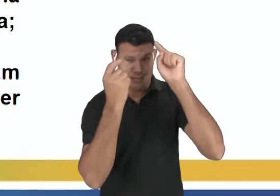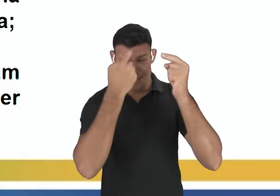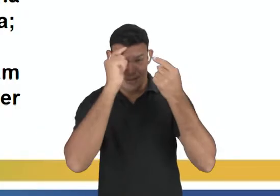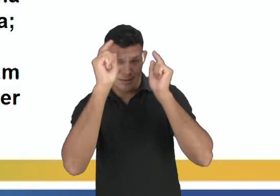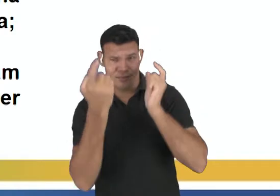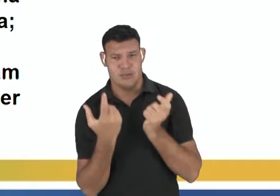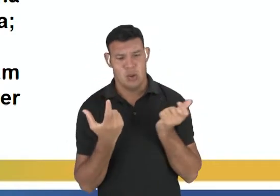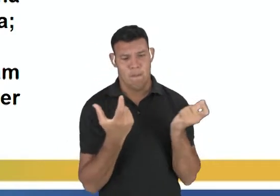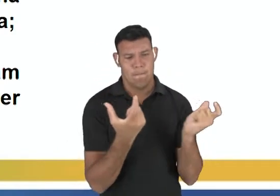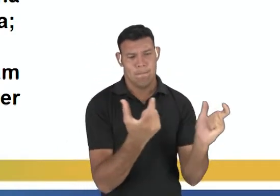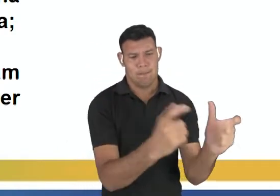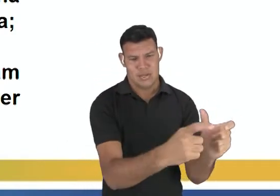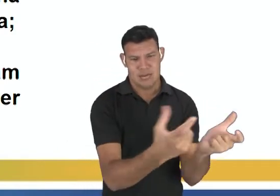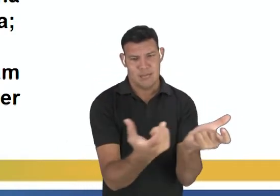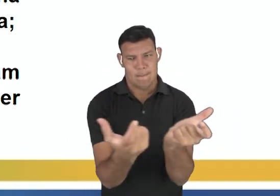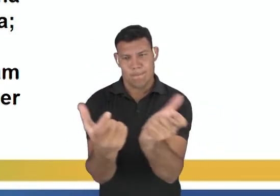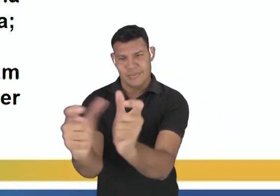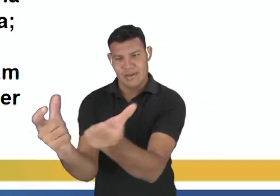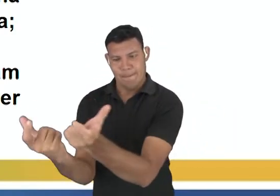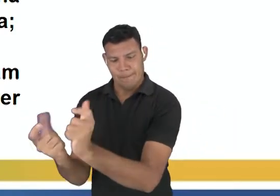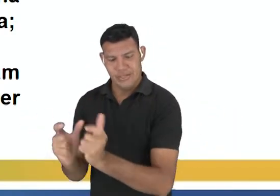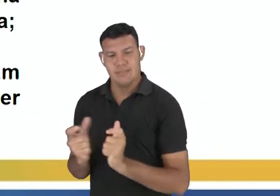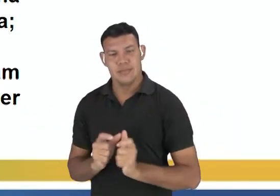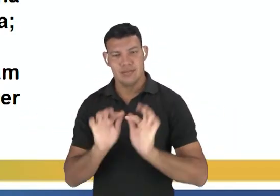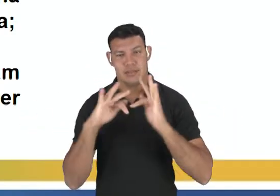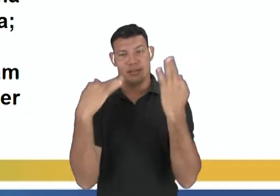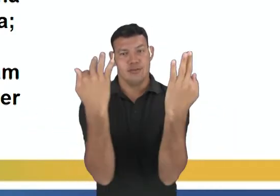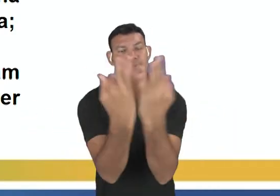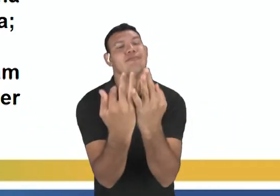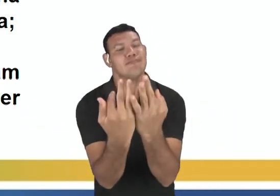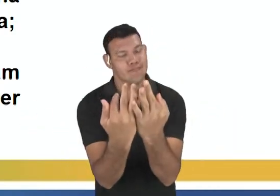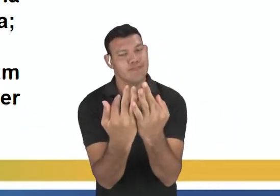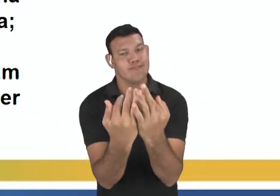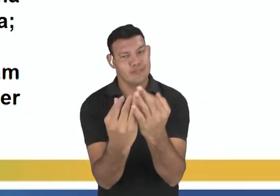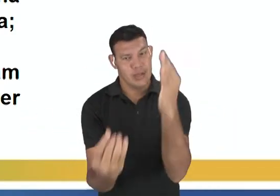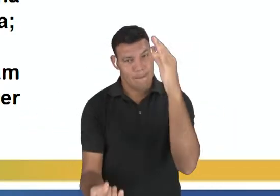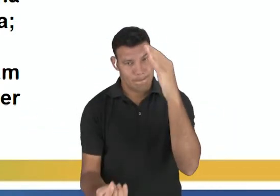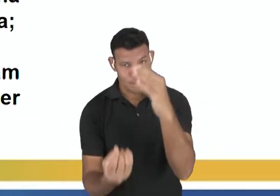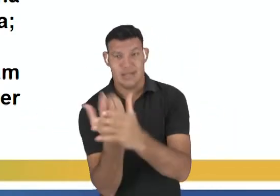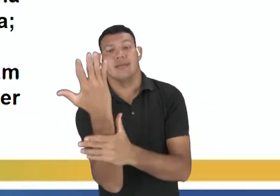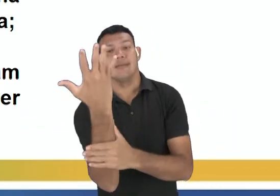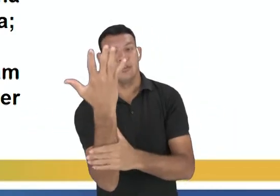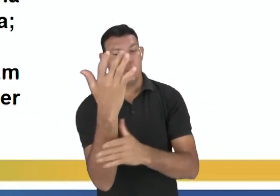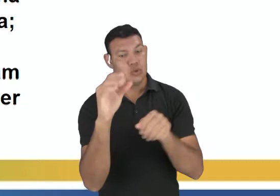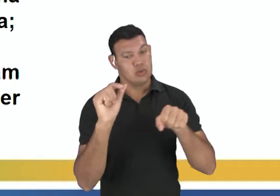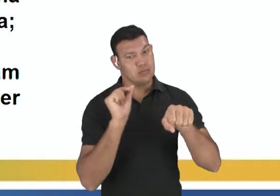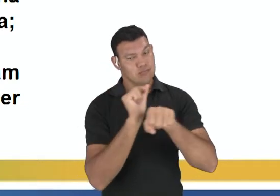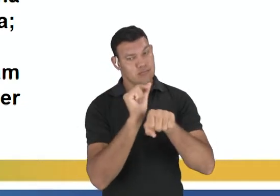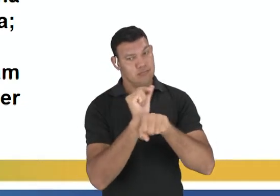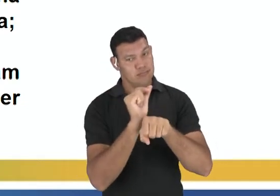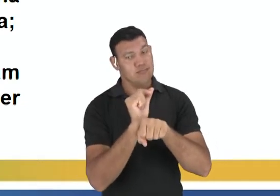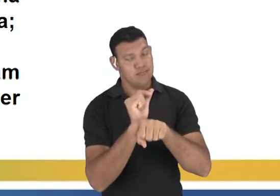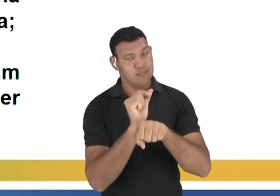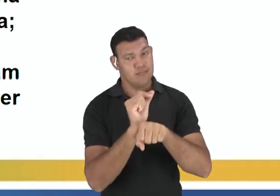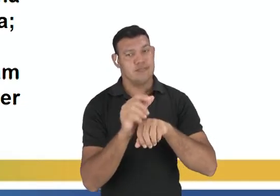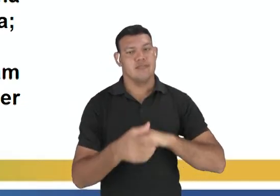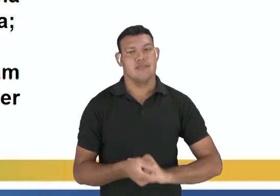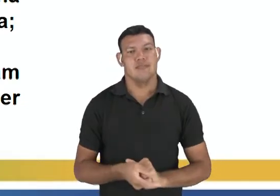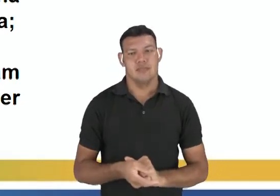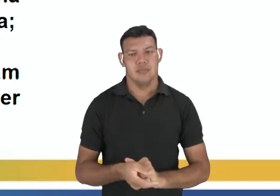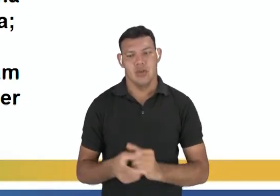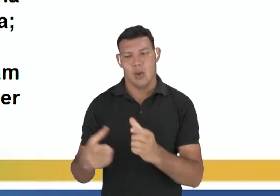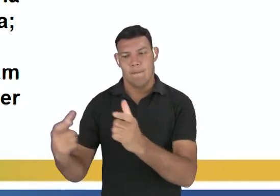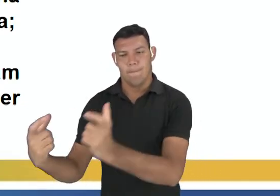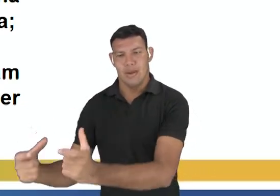nas pequenas propriedades familiares e implantados junto às rodovias federais. Lotes com